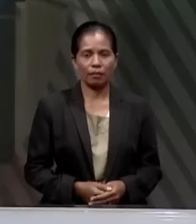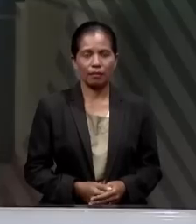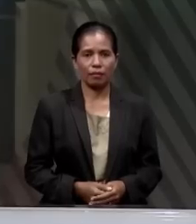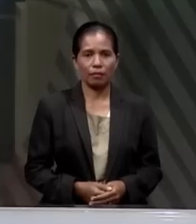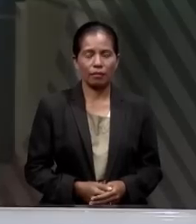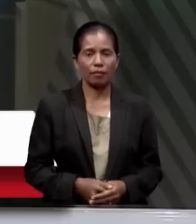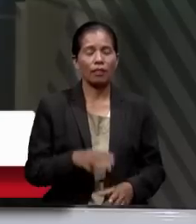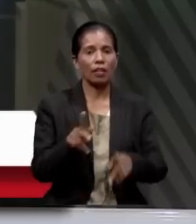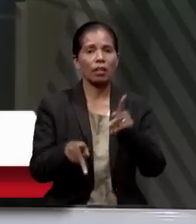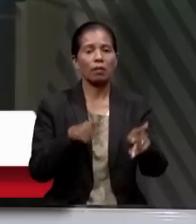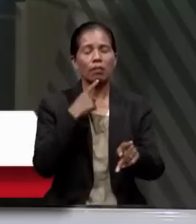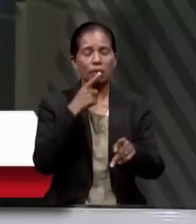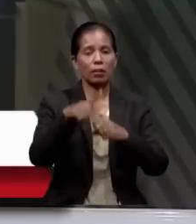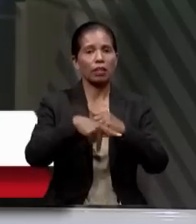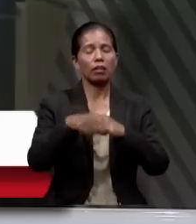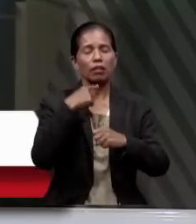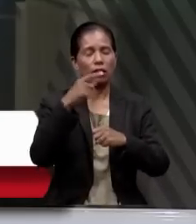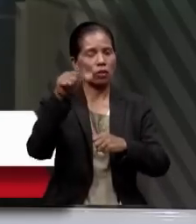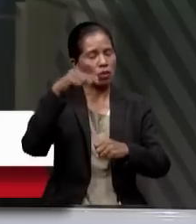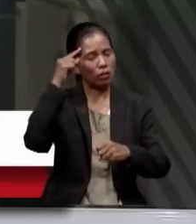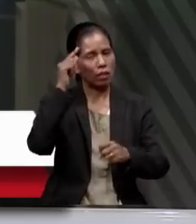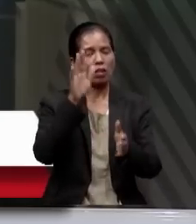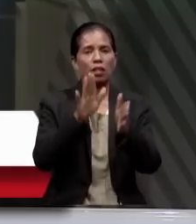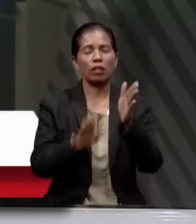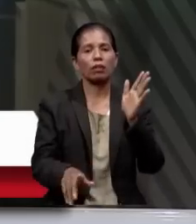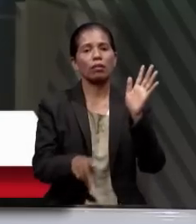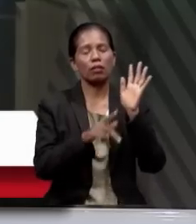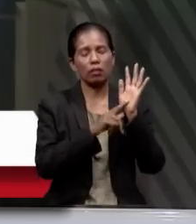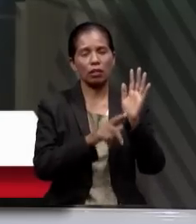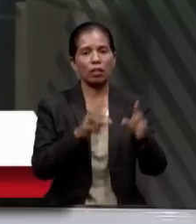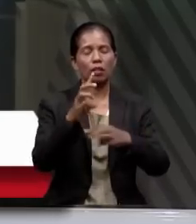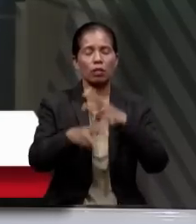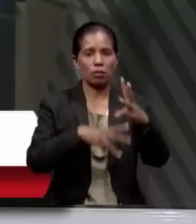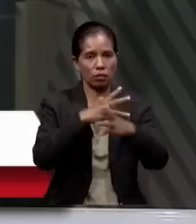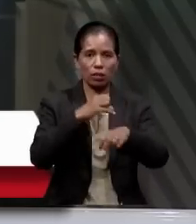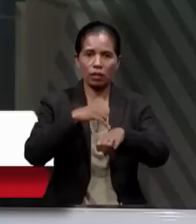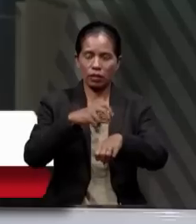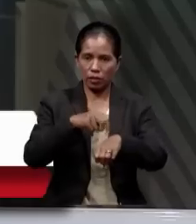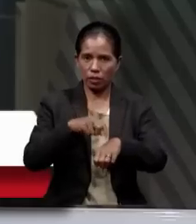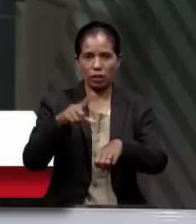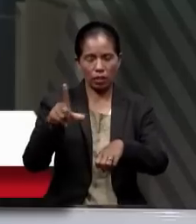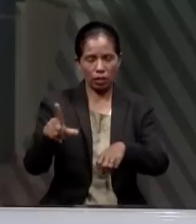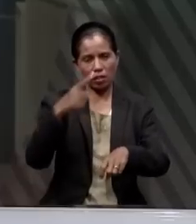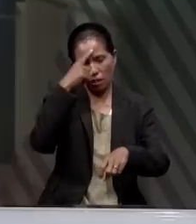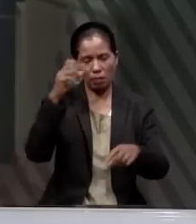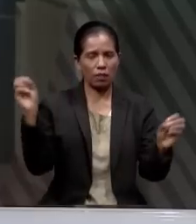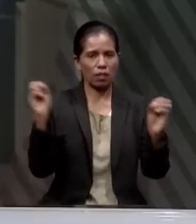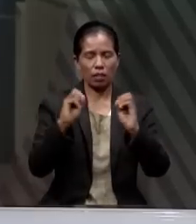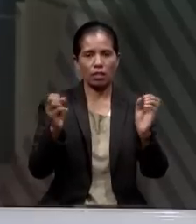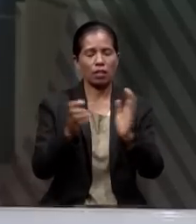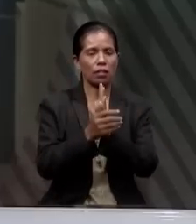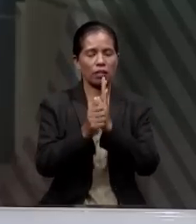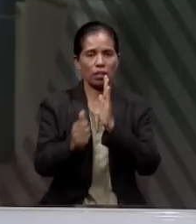Oposição considera governo hatu imagem Estado Timor-Leste e a mundo internacional tambala iha capacidade